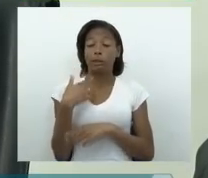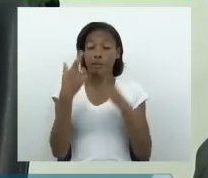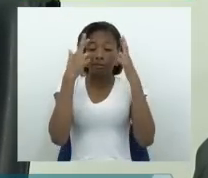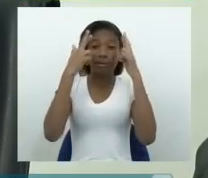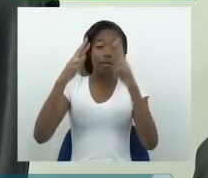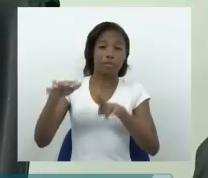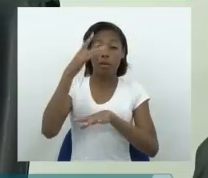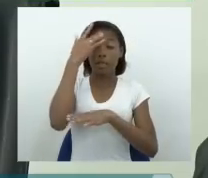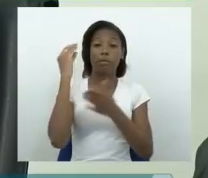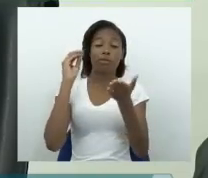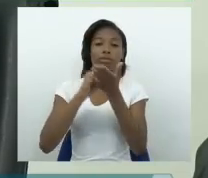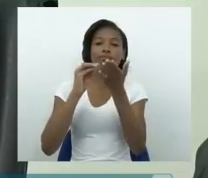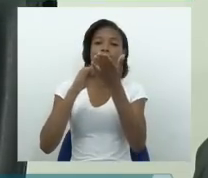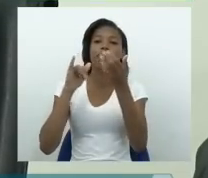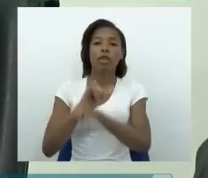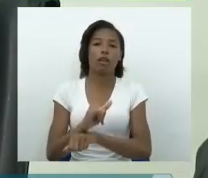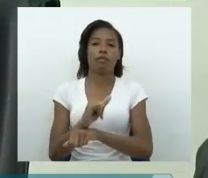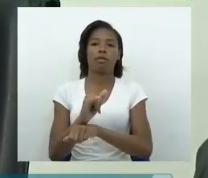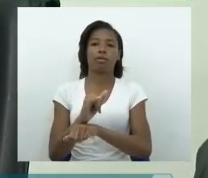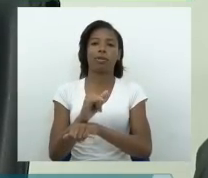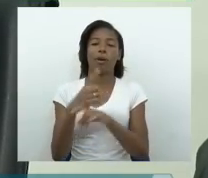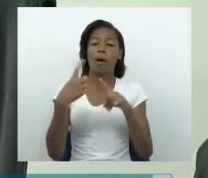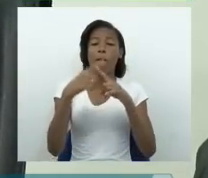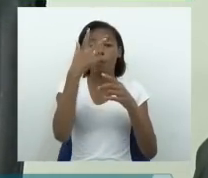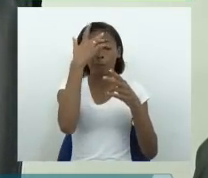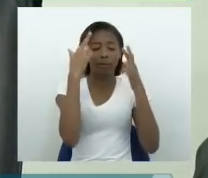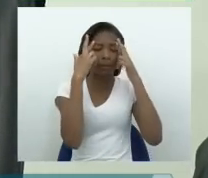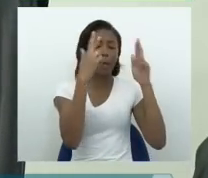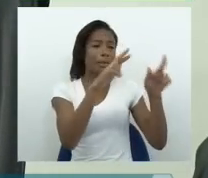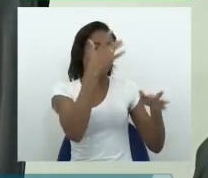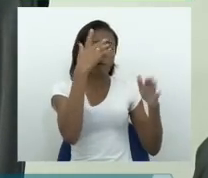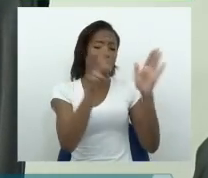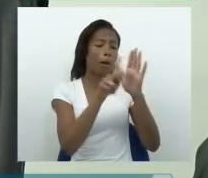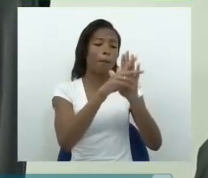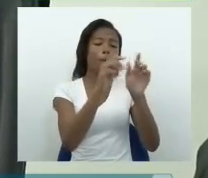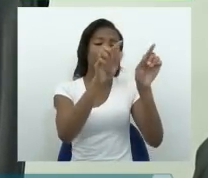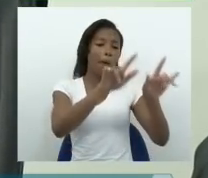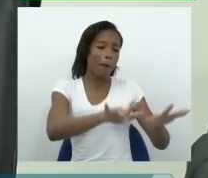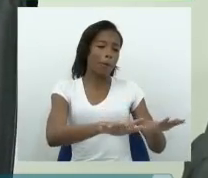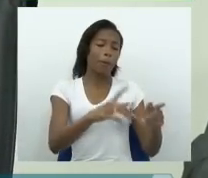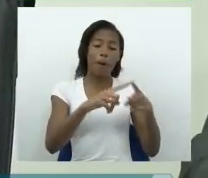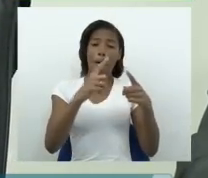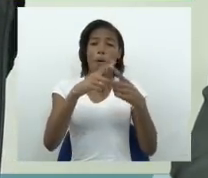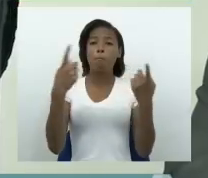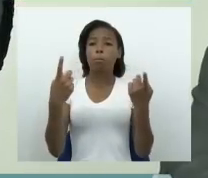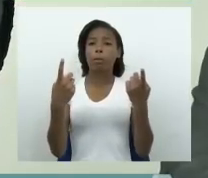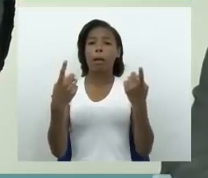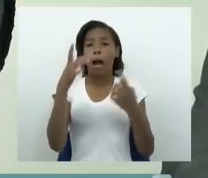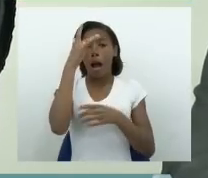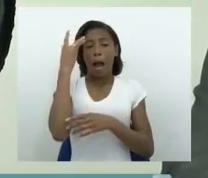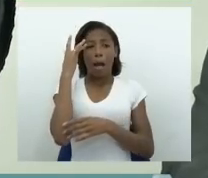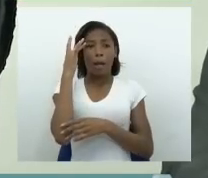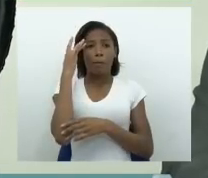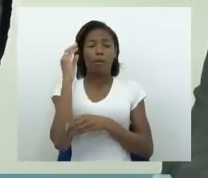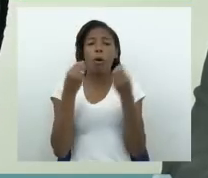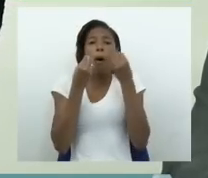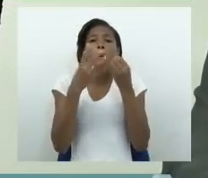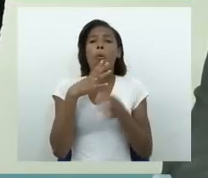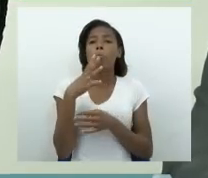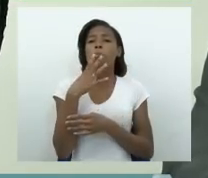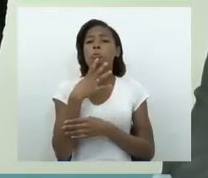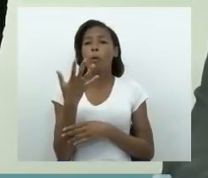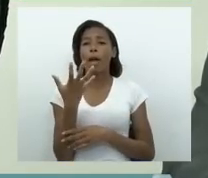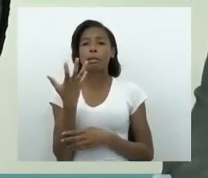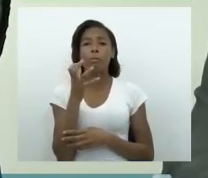que não vieram, é um desrespeito com o cidadão guarulhense, infelizmente, porque ele acaba sendo cerceado de conhecer as